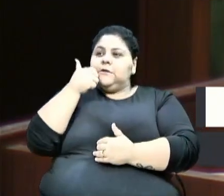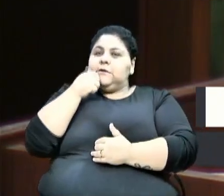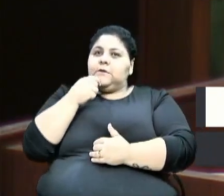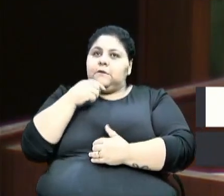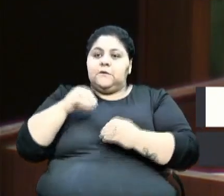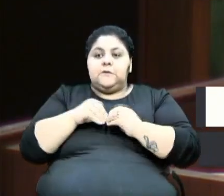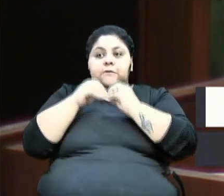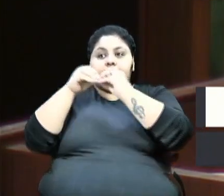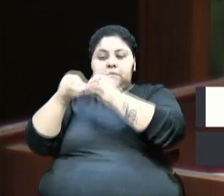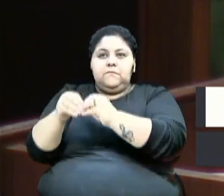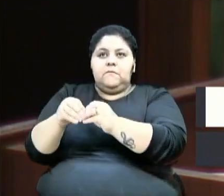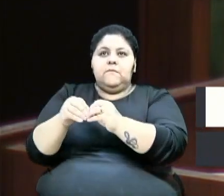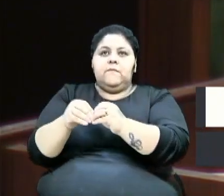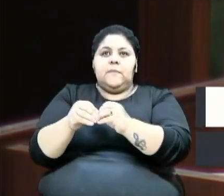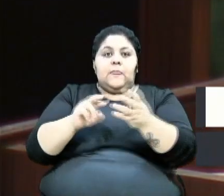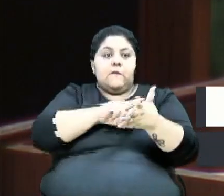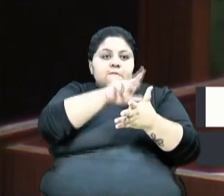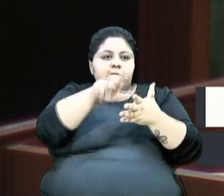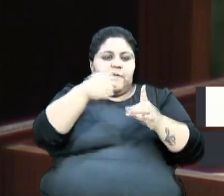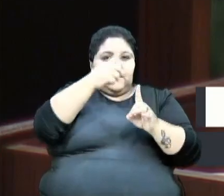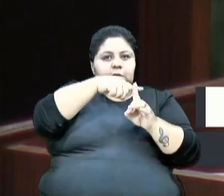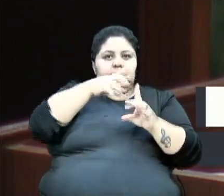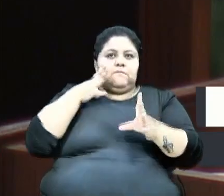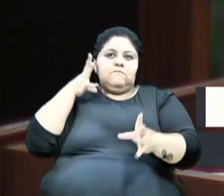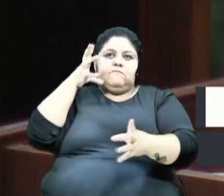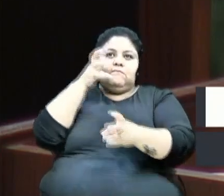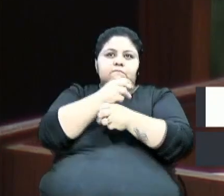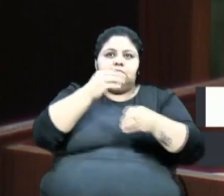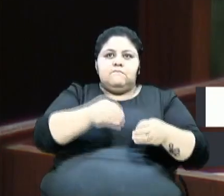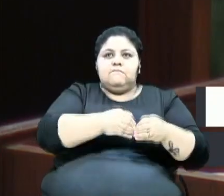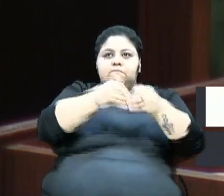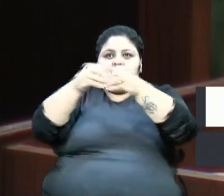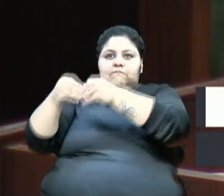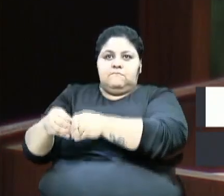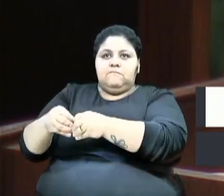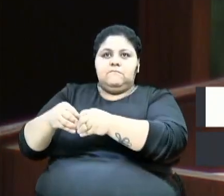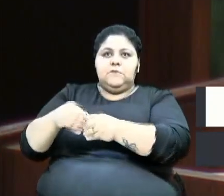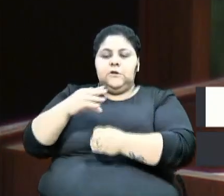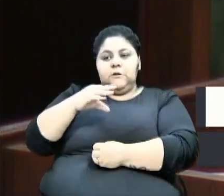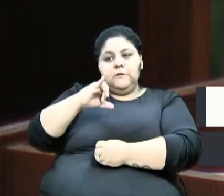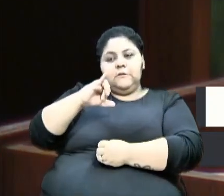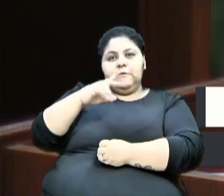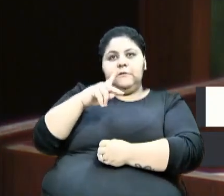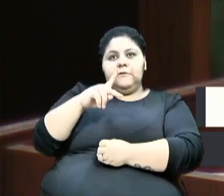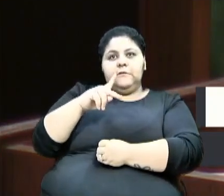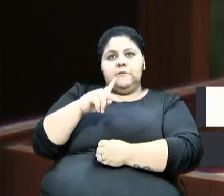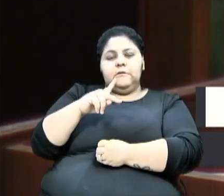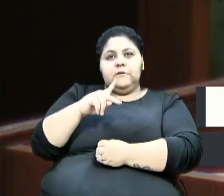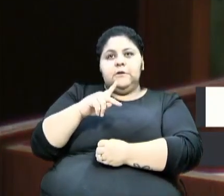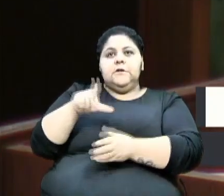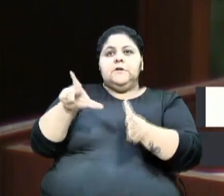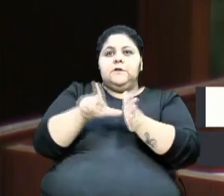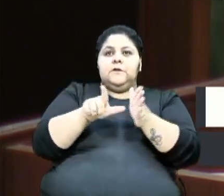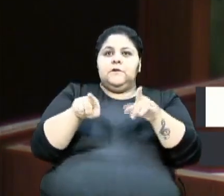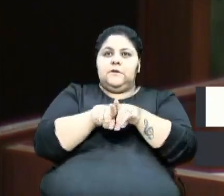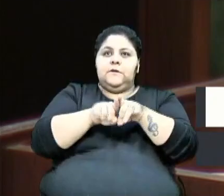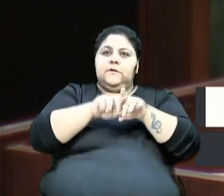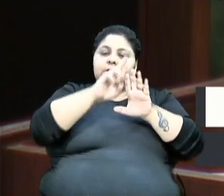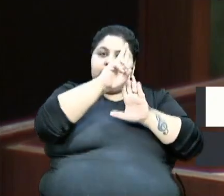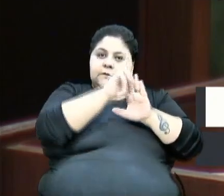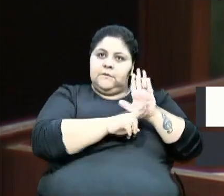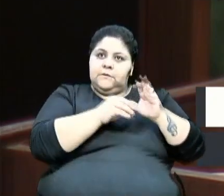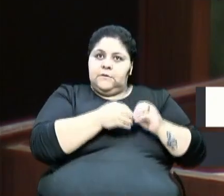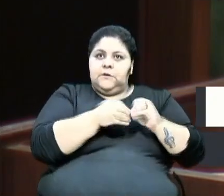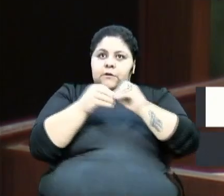doamos quase 9.000 animais castrados, vacinados, microchipados, com regras rígidas, entregando kit